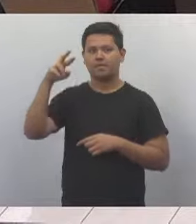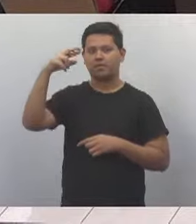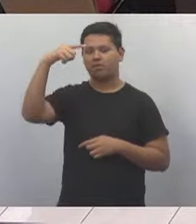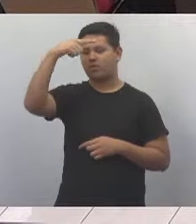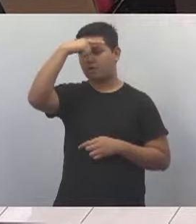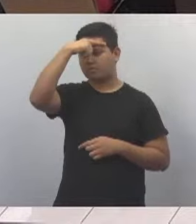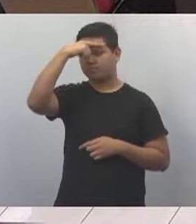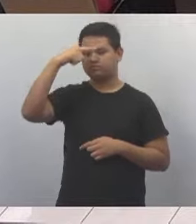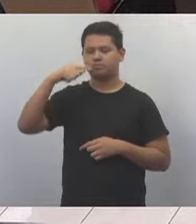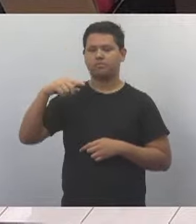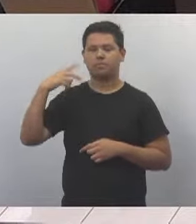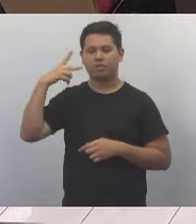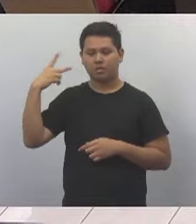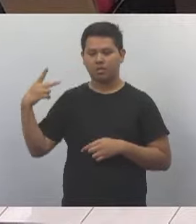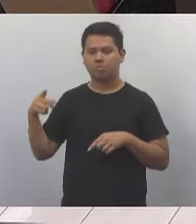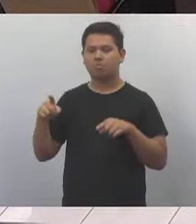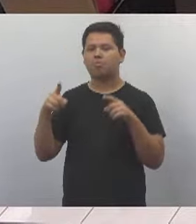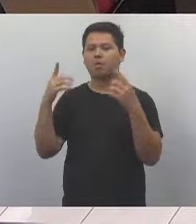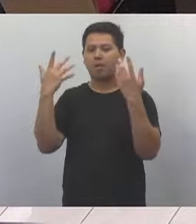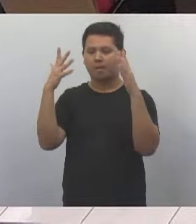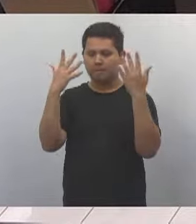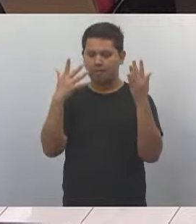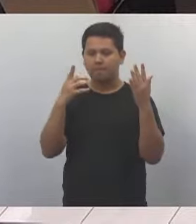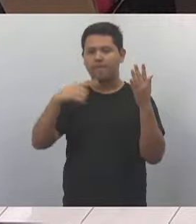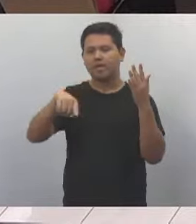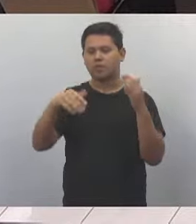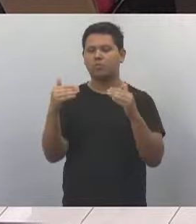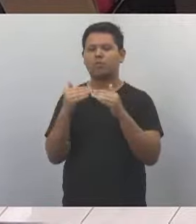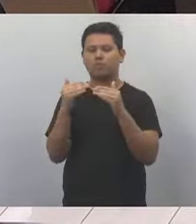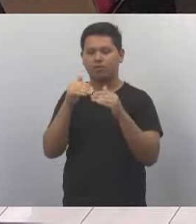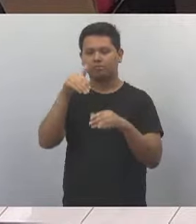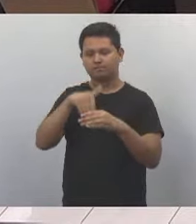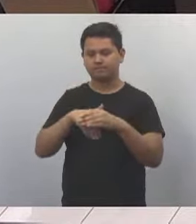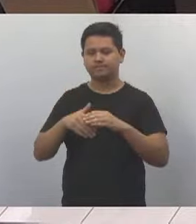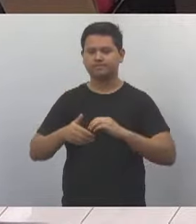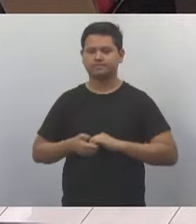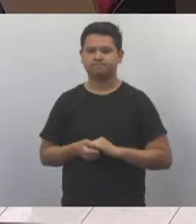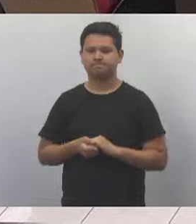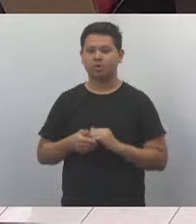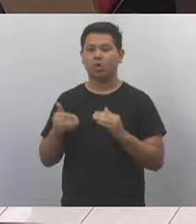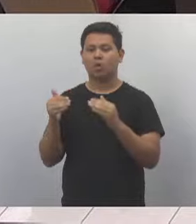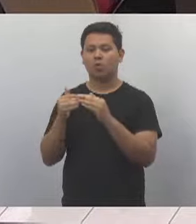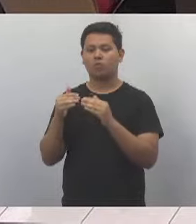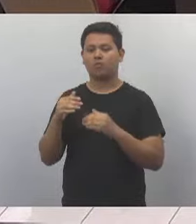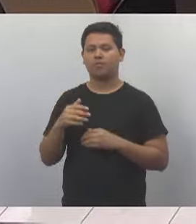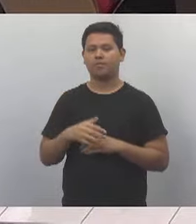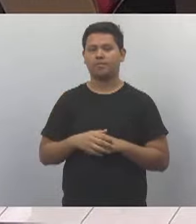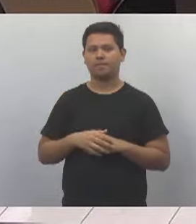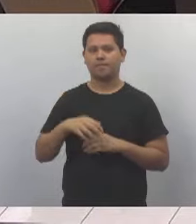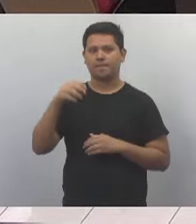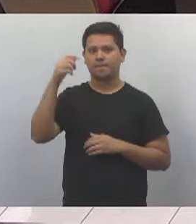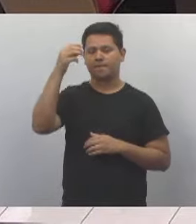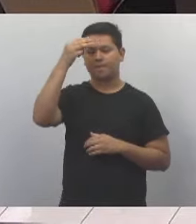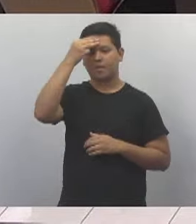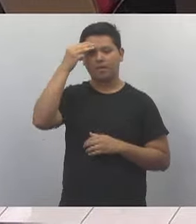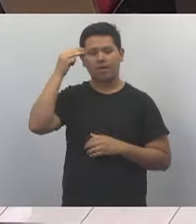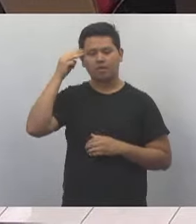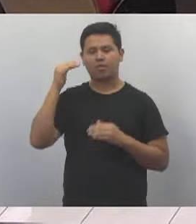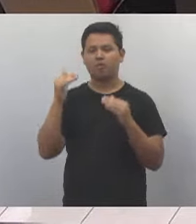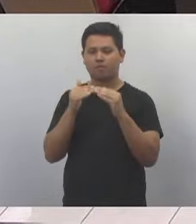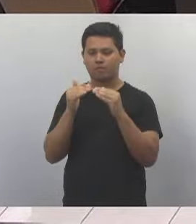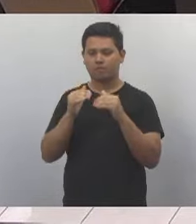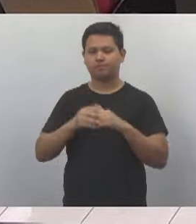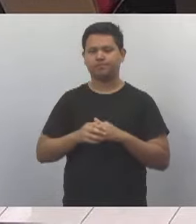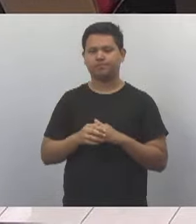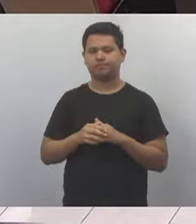Parabéns, vereador Abner, pela propositura do projeto. Meu voto é favorável. Como vota a vereadora Maria Amélia? Favorável. Como